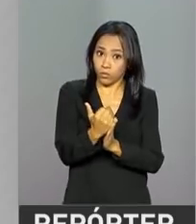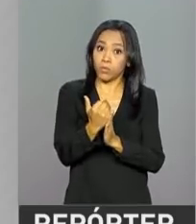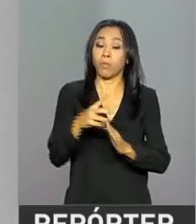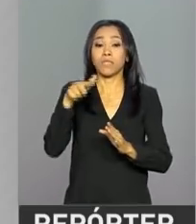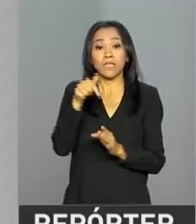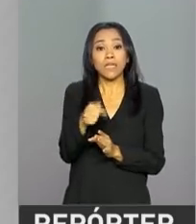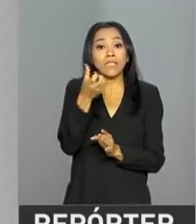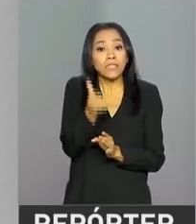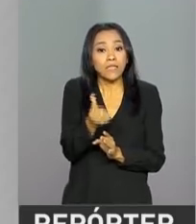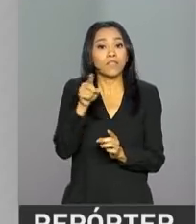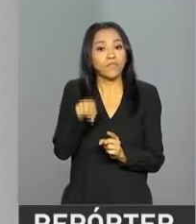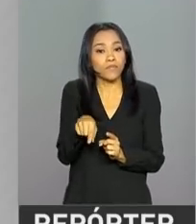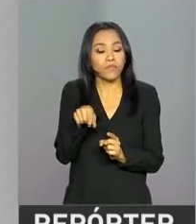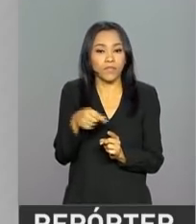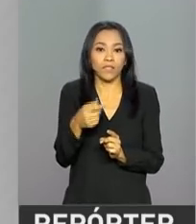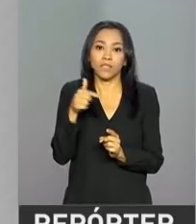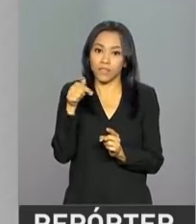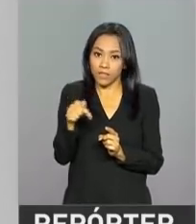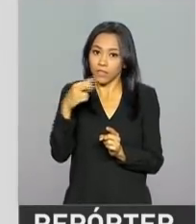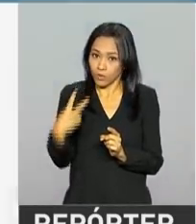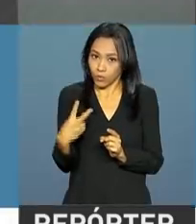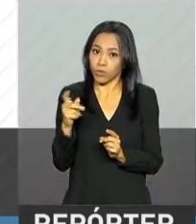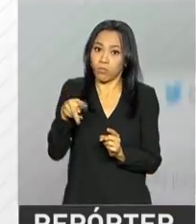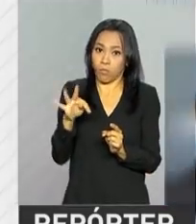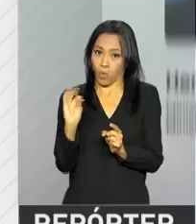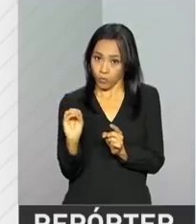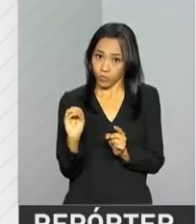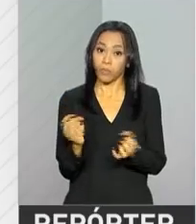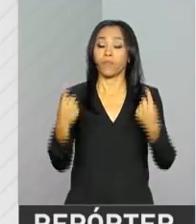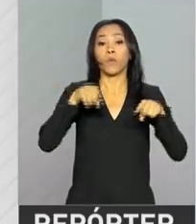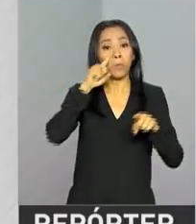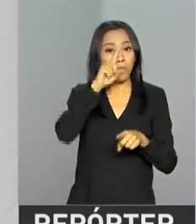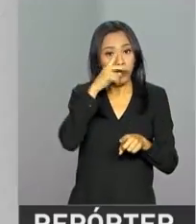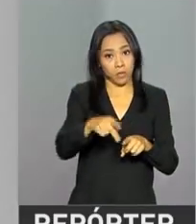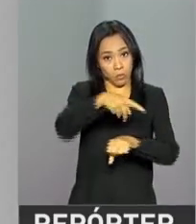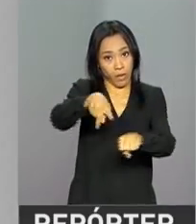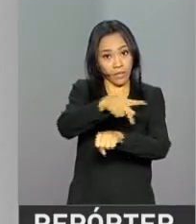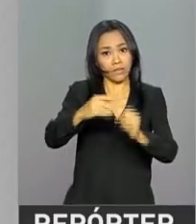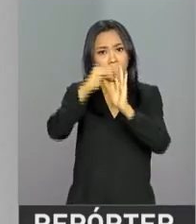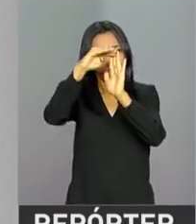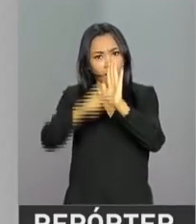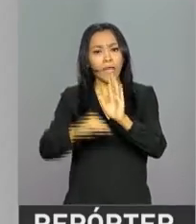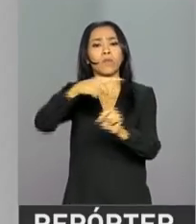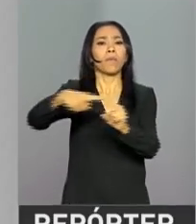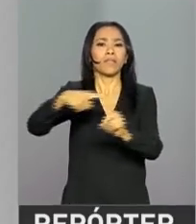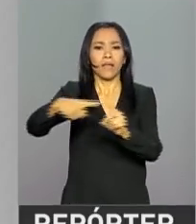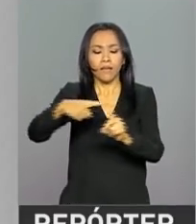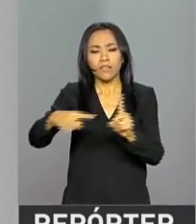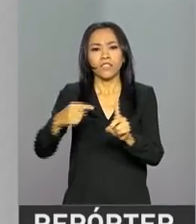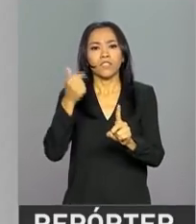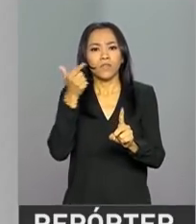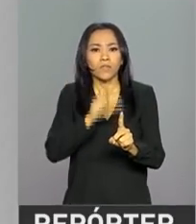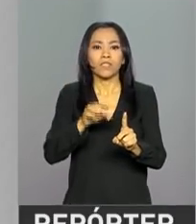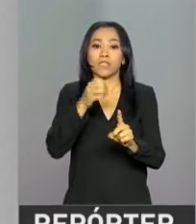76 mil e 72 pontos com o risco país caindo para menos da metade chegando a